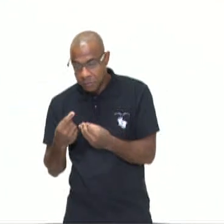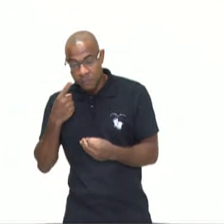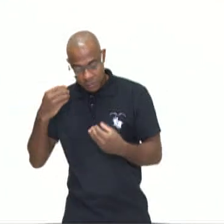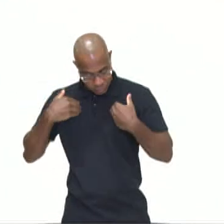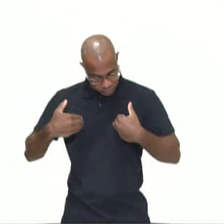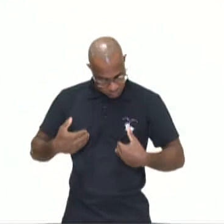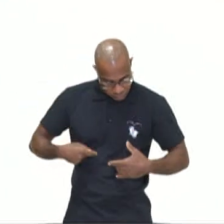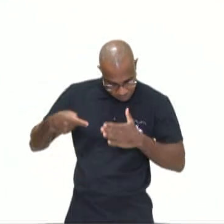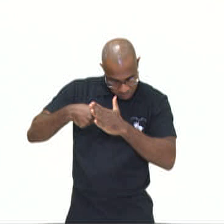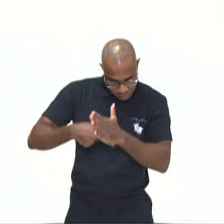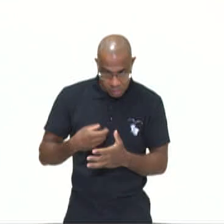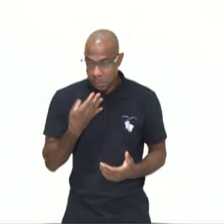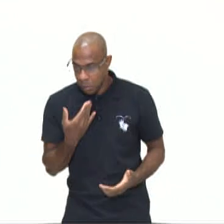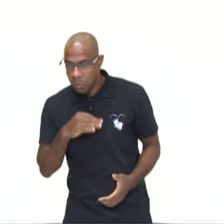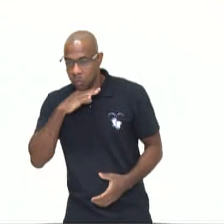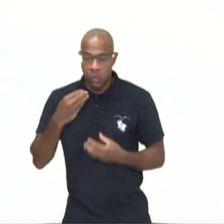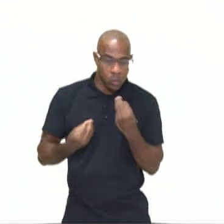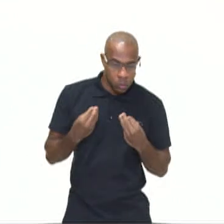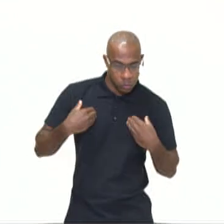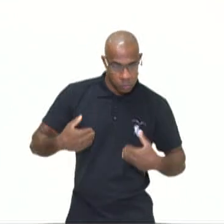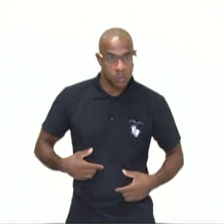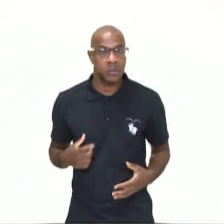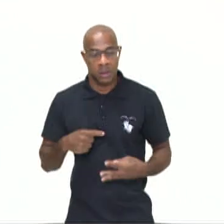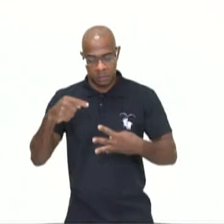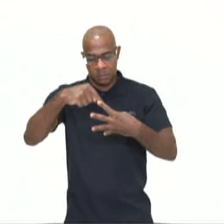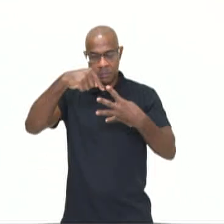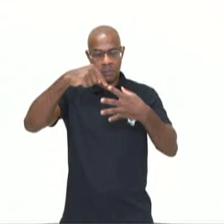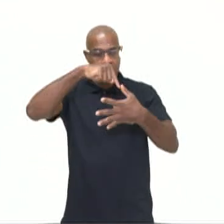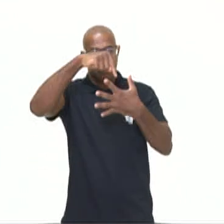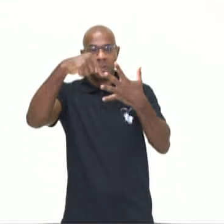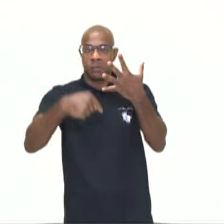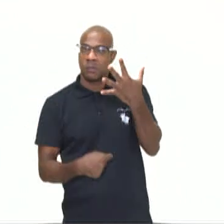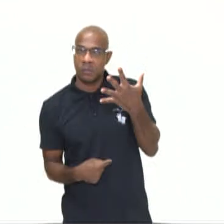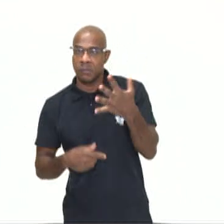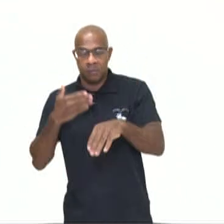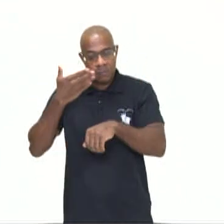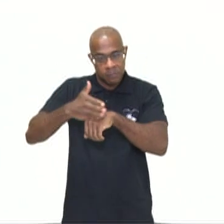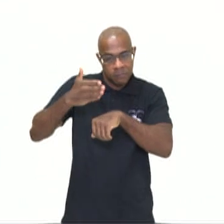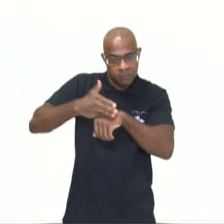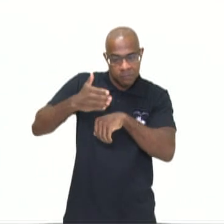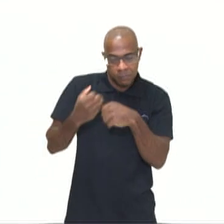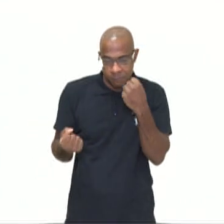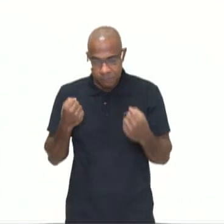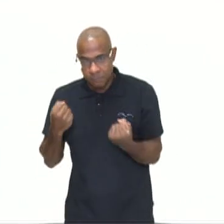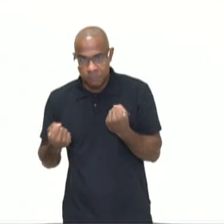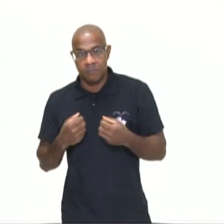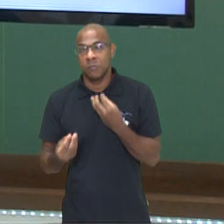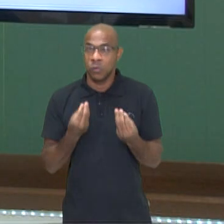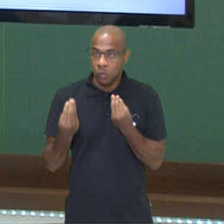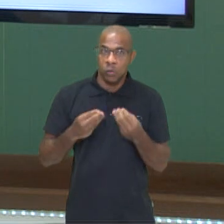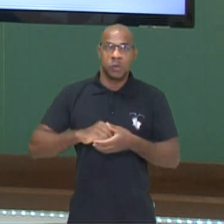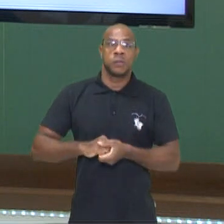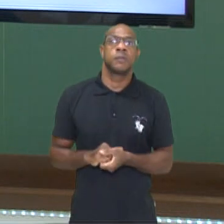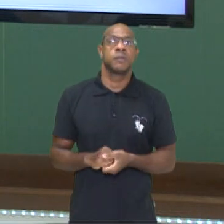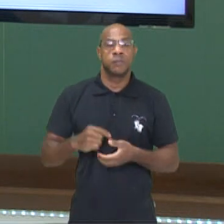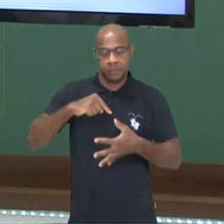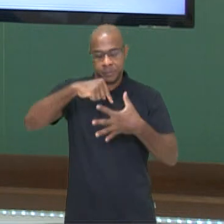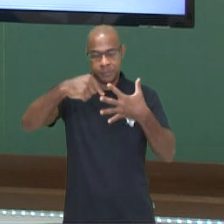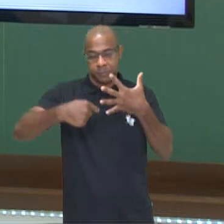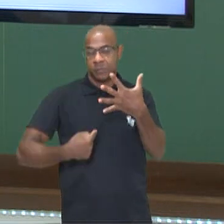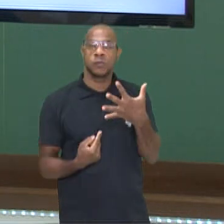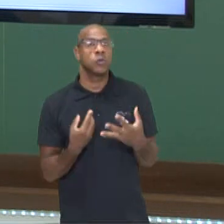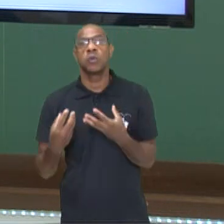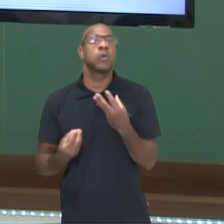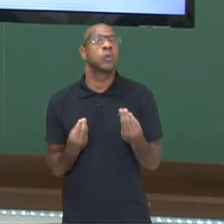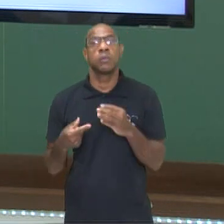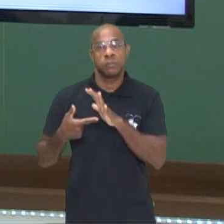física atual. Aqui estão 5 motivos para fazer exercícios. Vejamos quais são esses 5 motivos que o